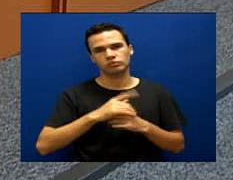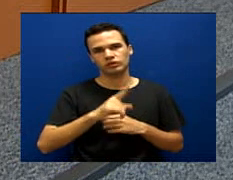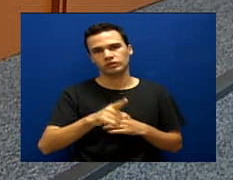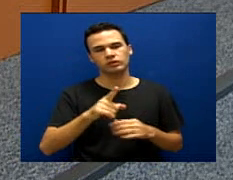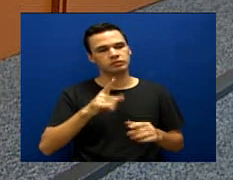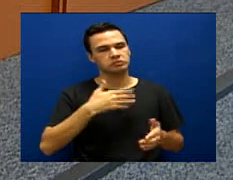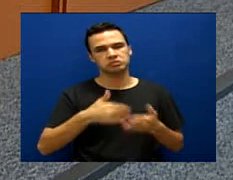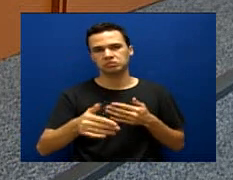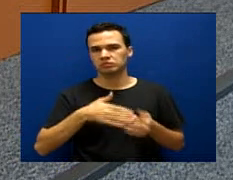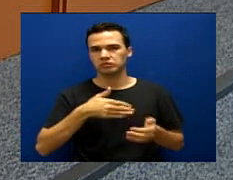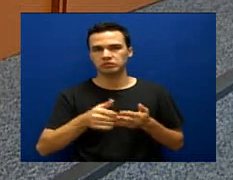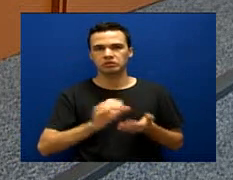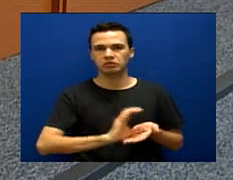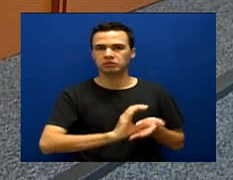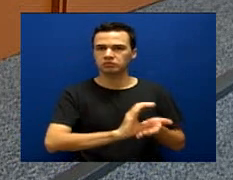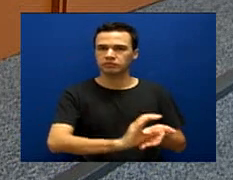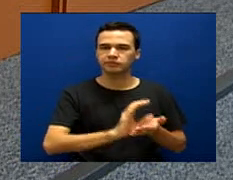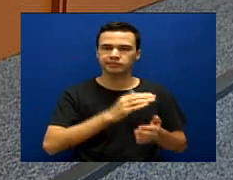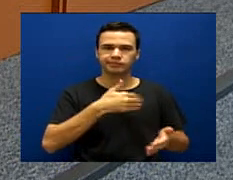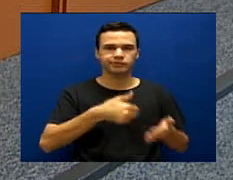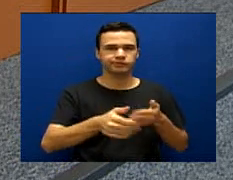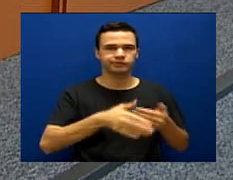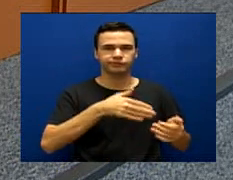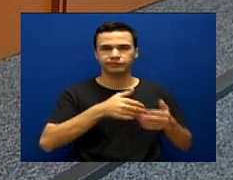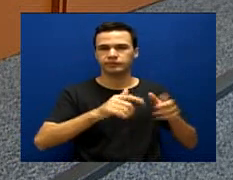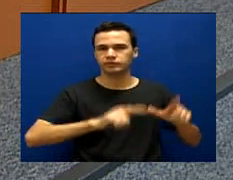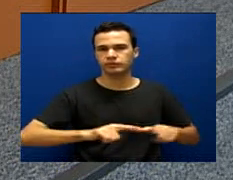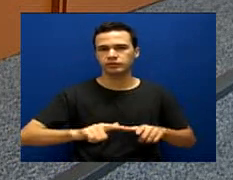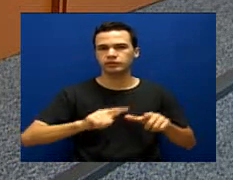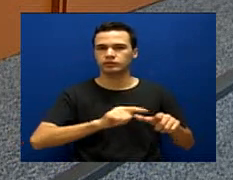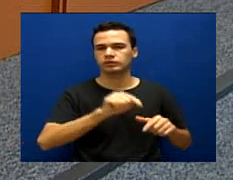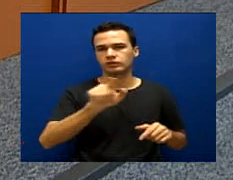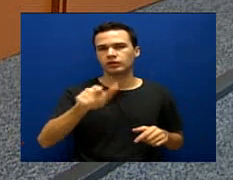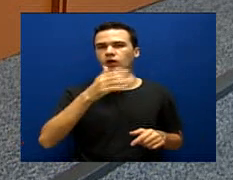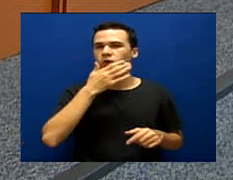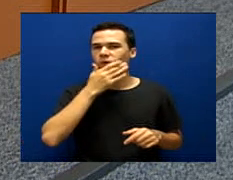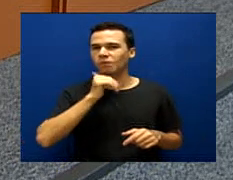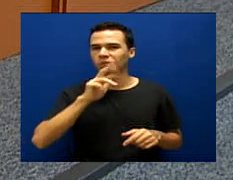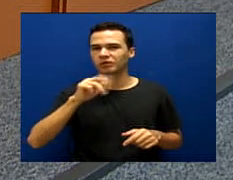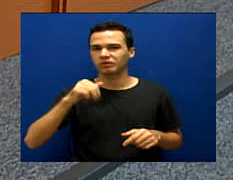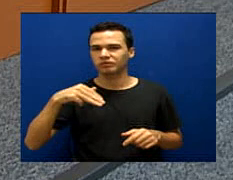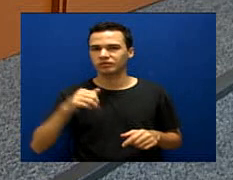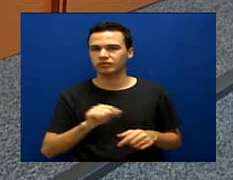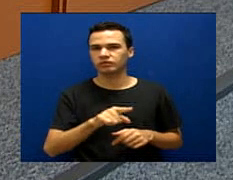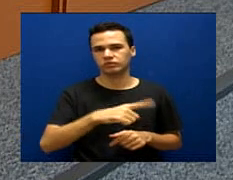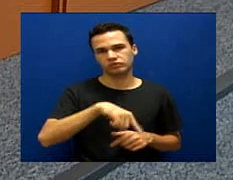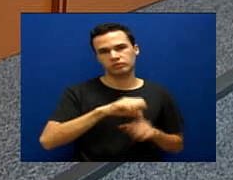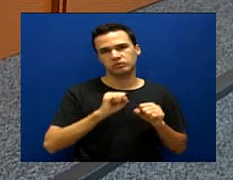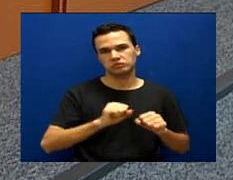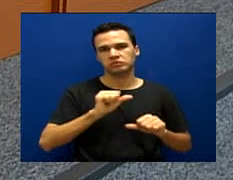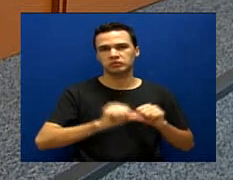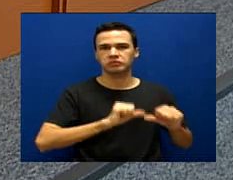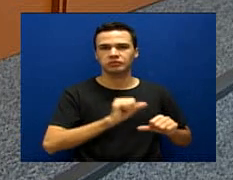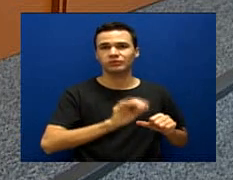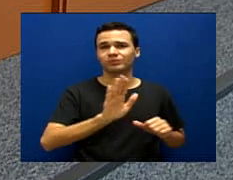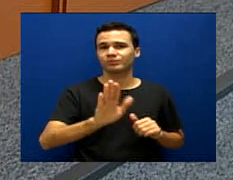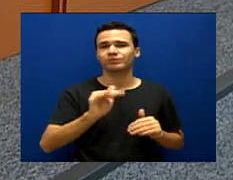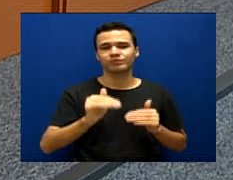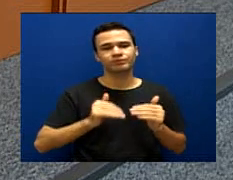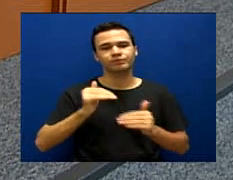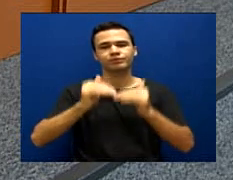construção de qualquer conselho, de qualquer área. Claro, como disse o vereador Renan, nós podemos fazer modificações aqui, mas não é produtivo